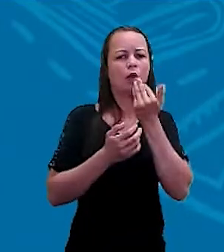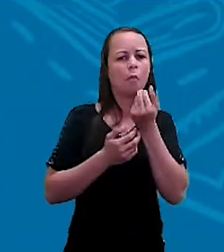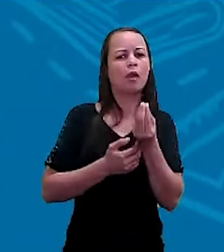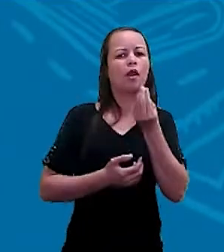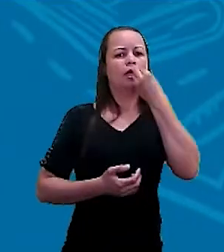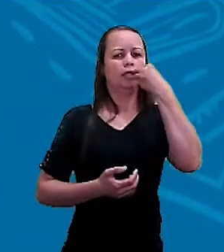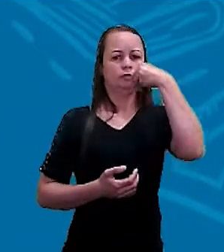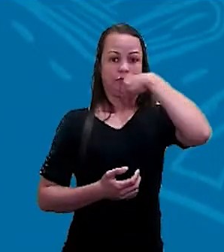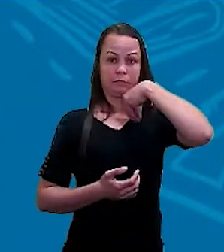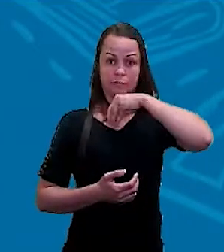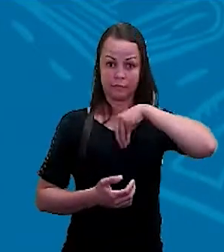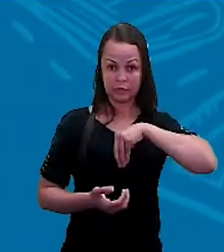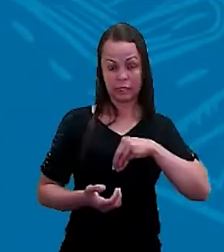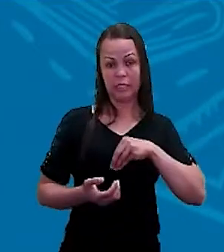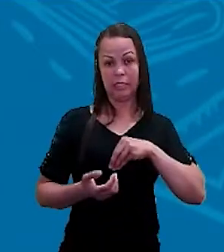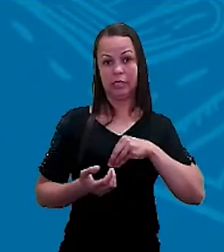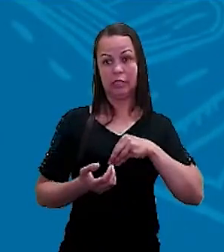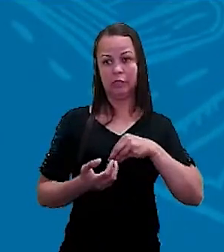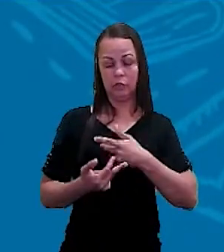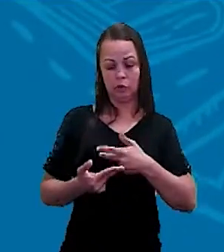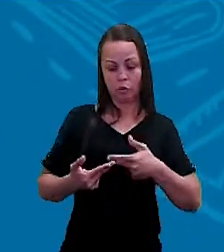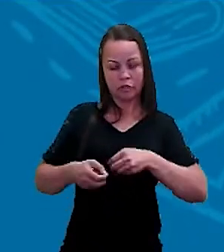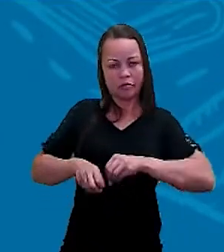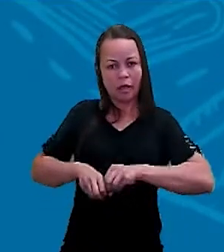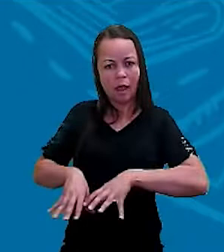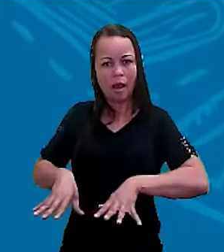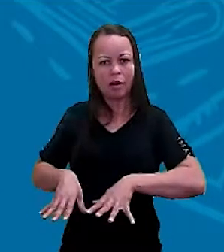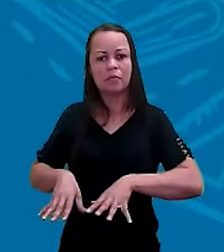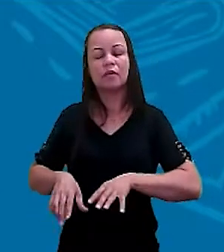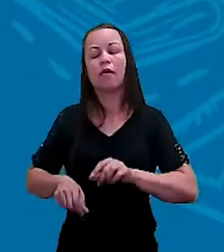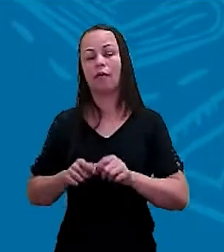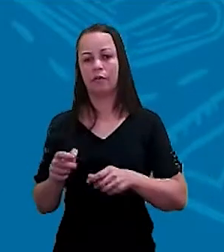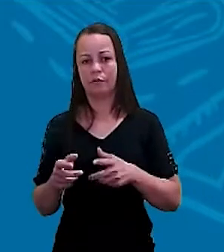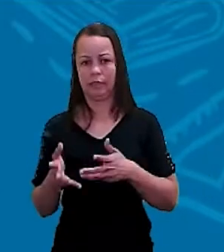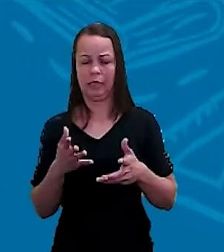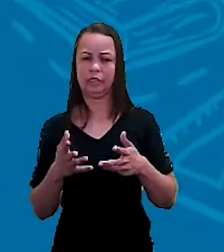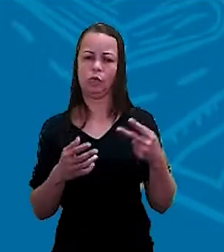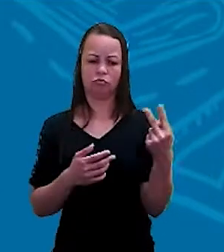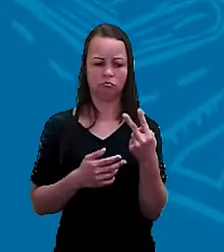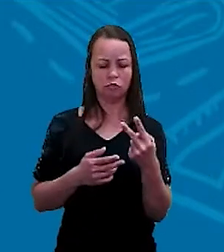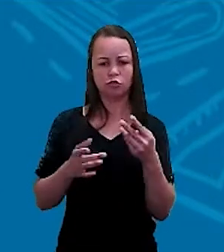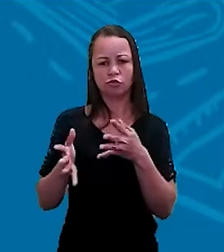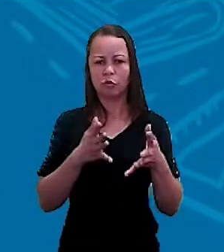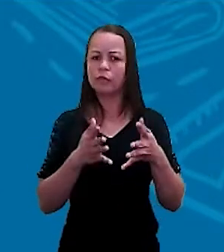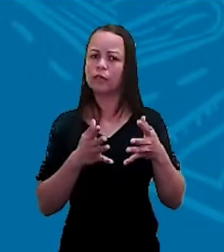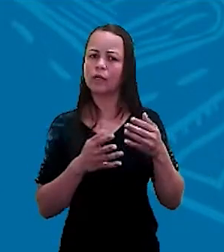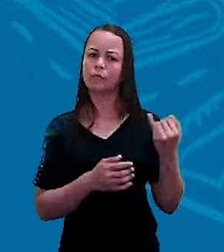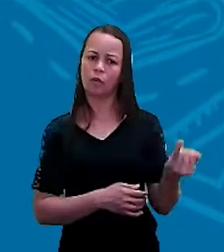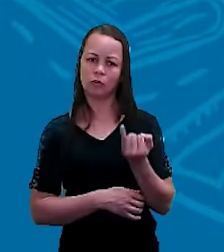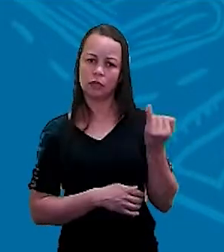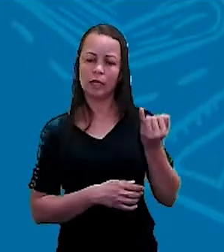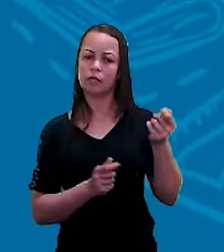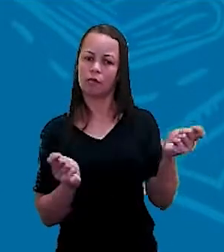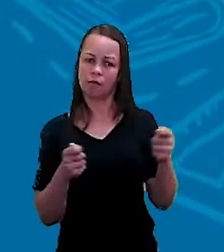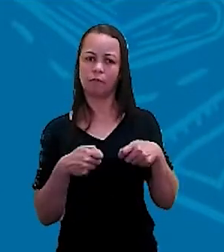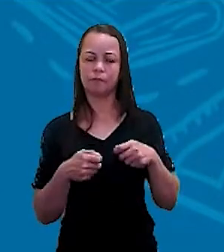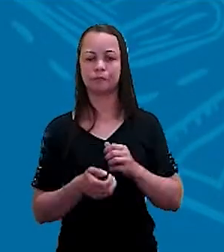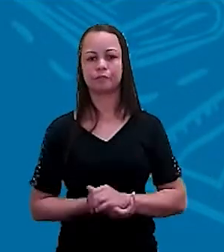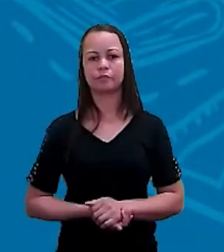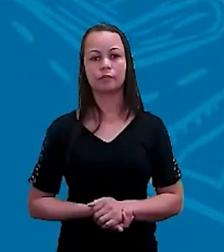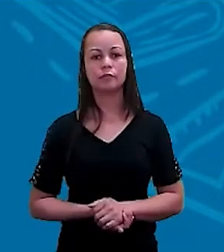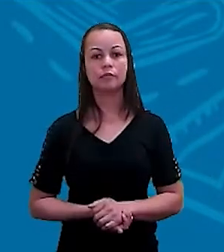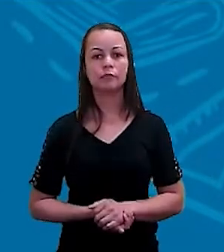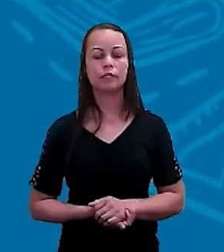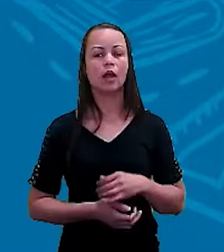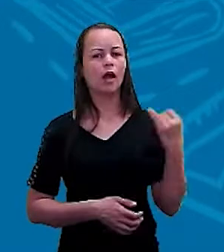e naquilo que a gente vai eliminar. E como isso tem uma relação, tem um diálogo extremamente relevante com essa capacidade, tanto